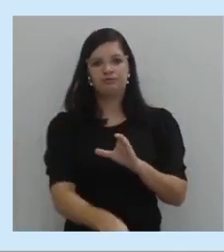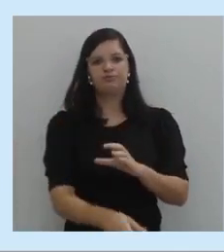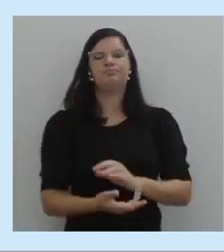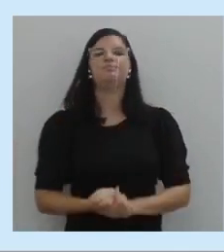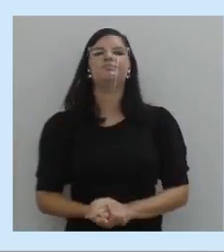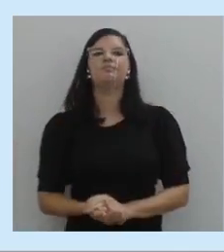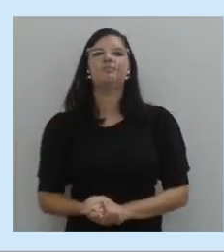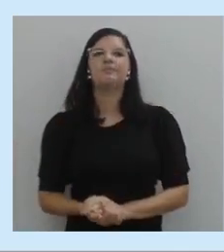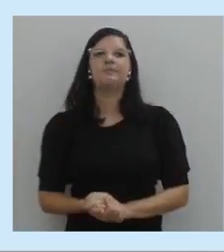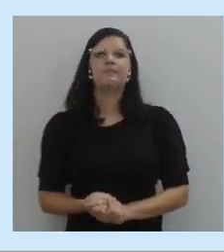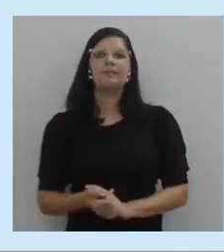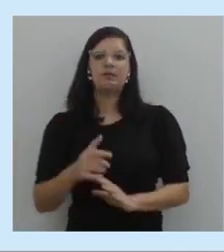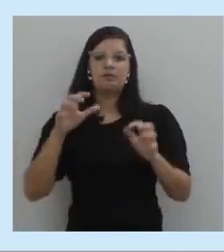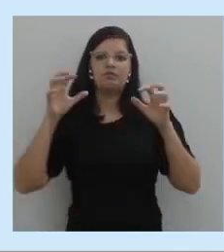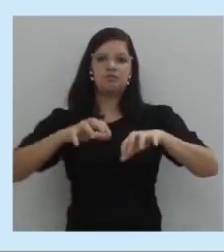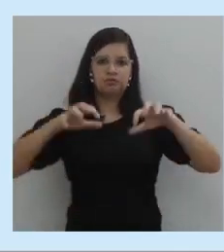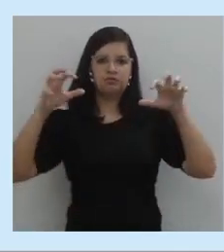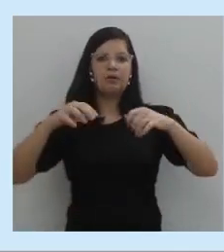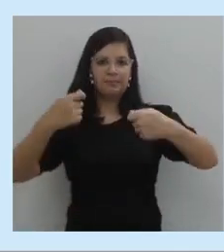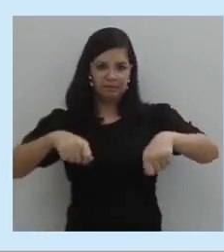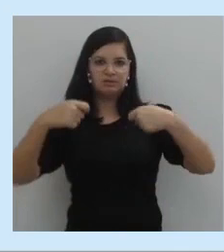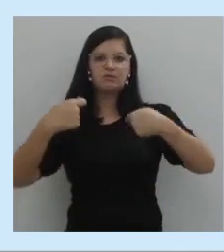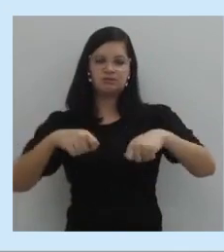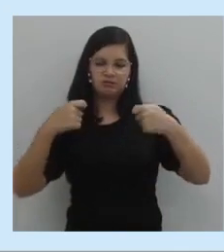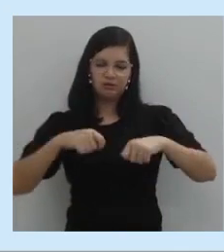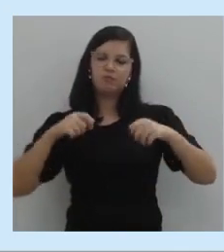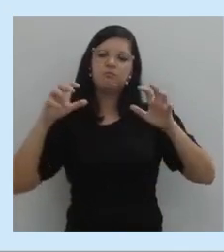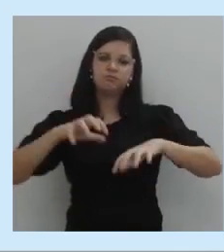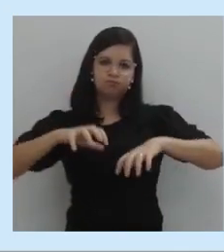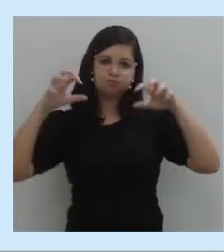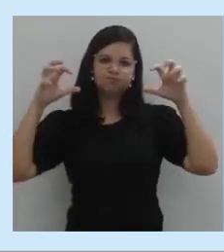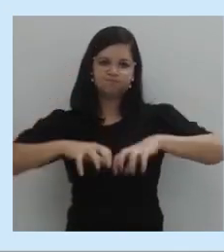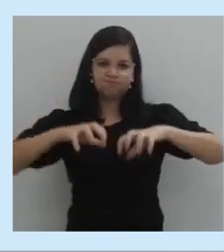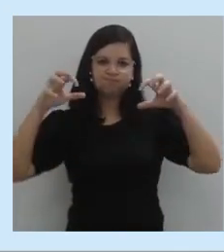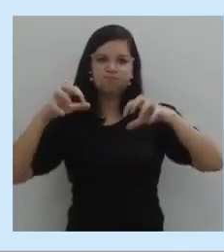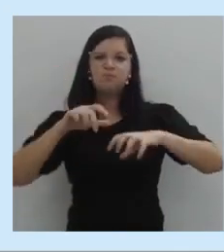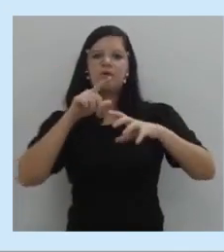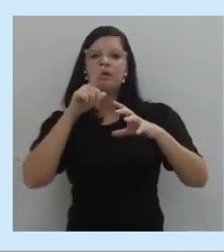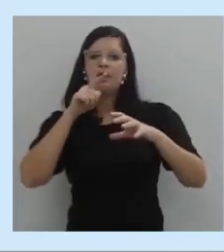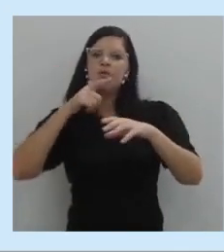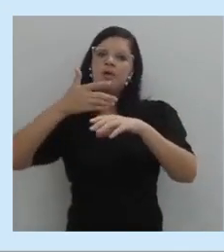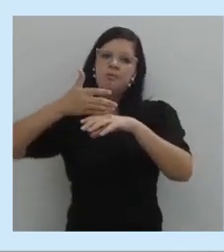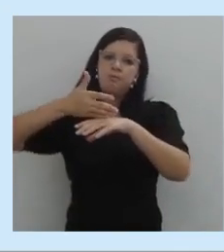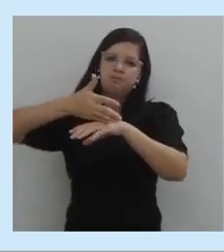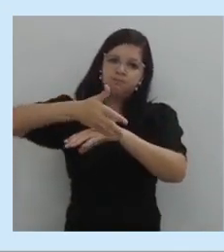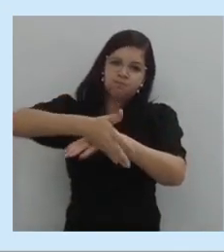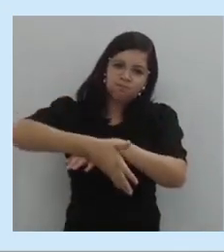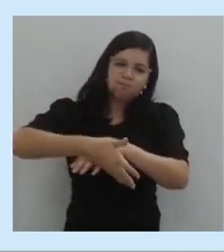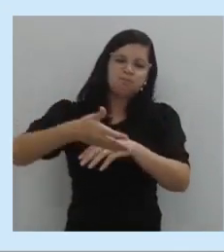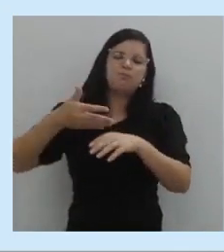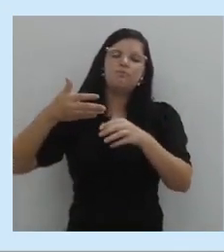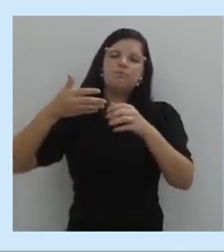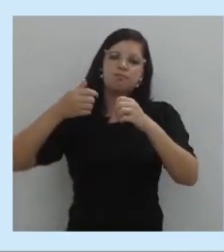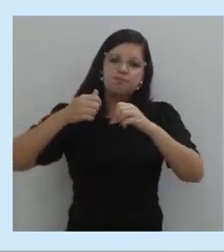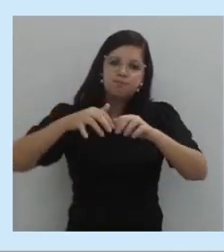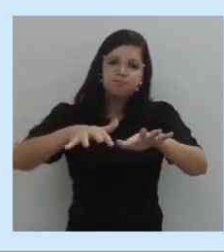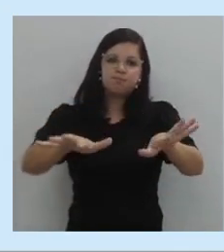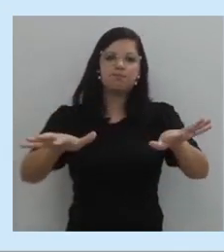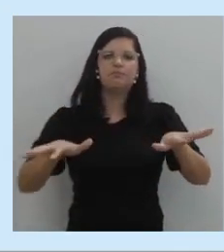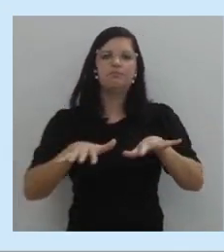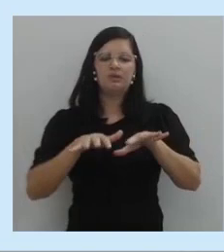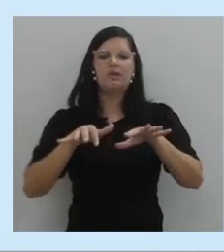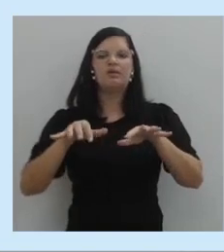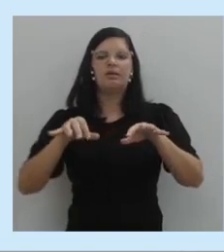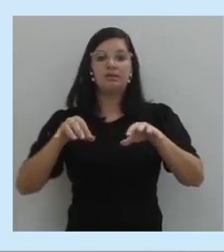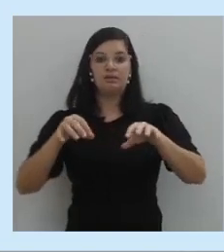é interessante que haja chuvas, haja uma concentração de águas sendo despejadas acima para